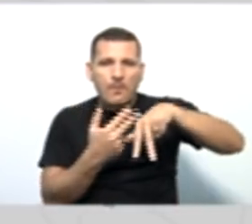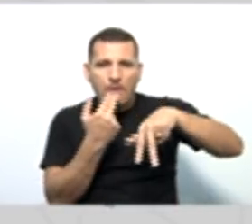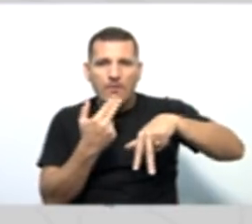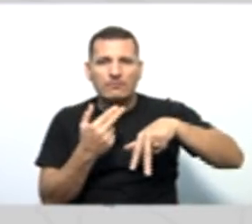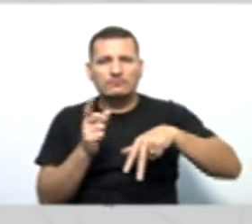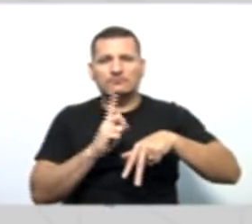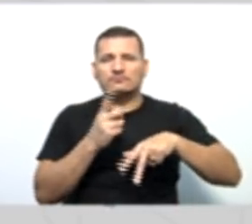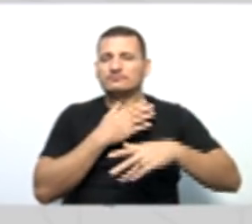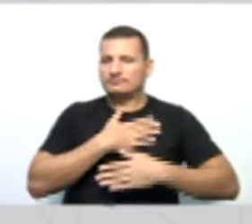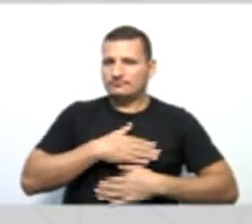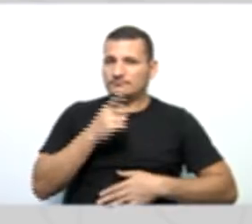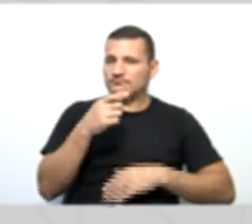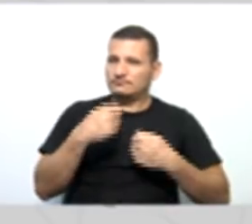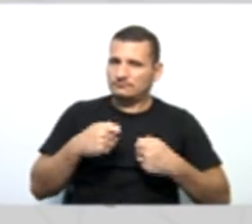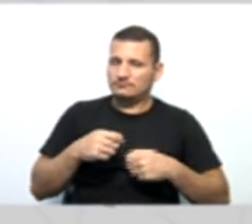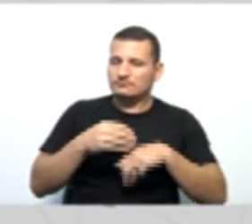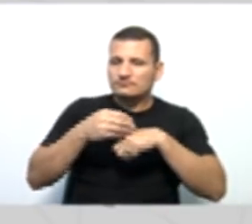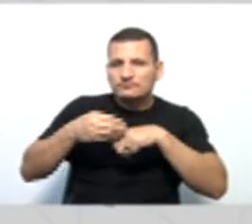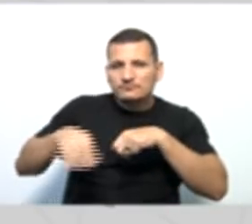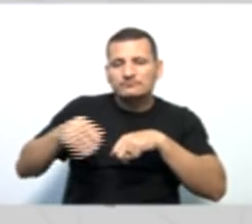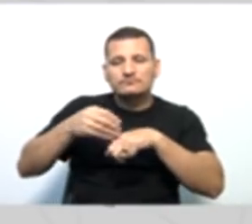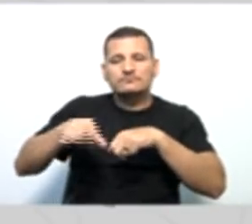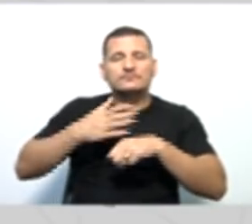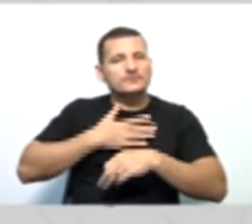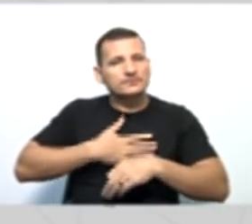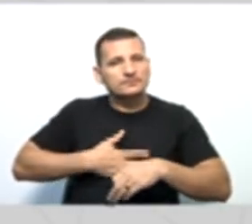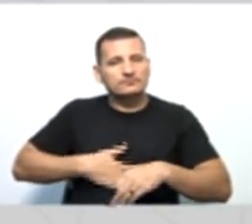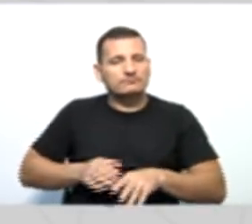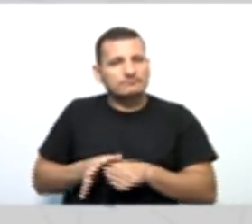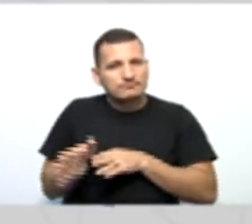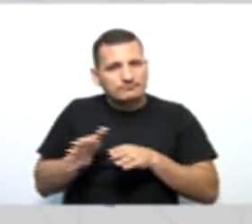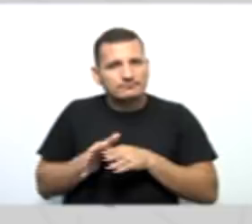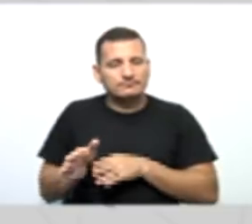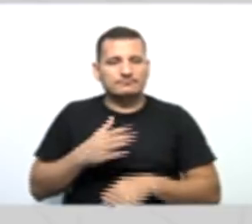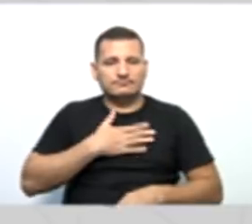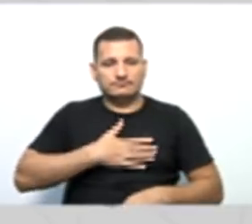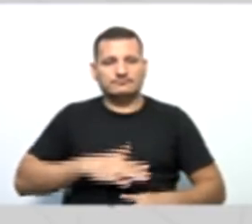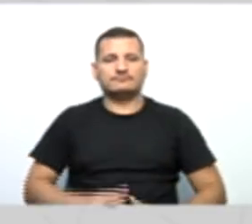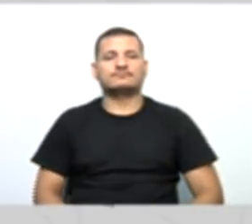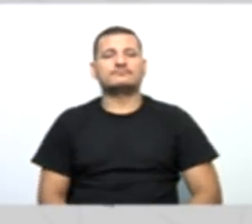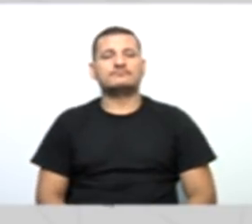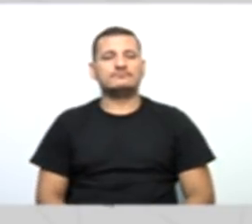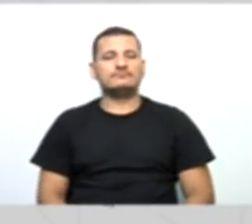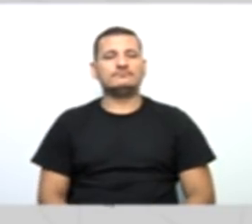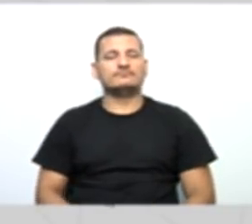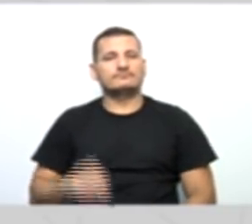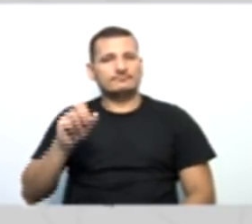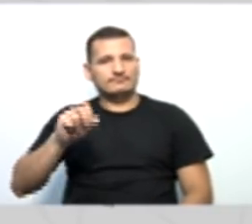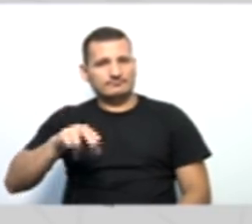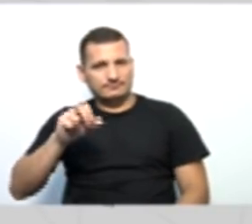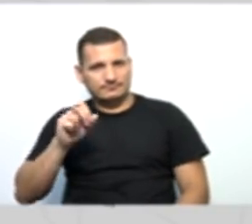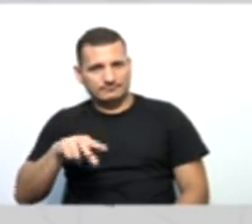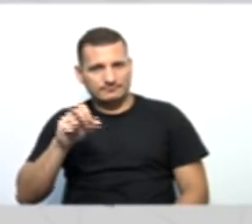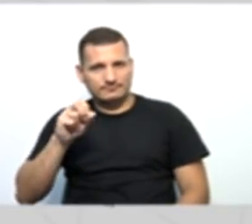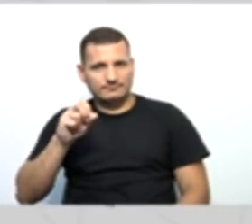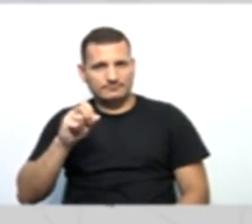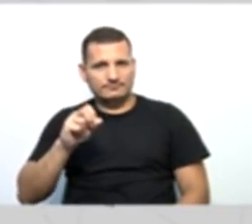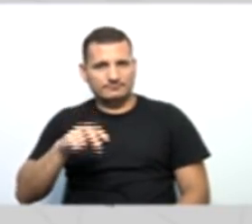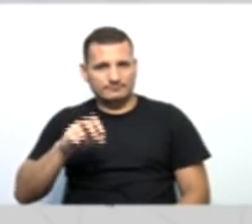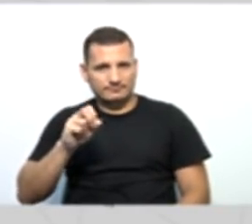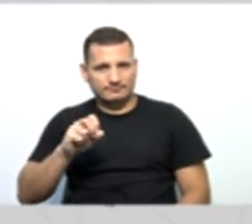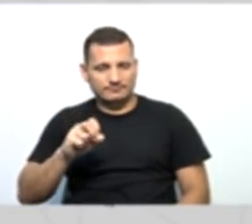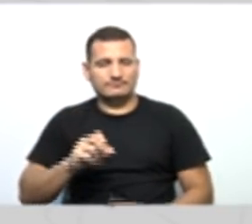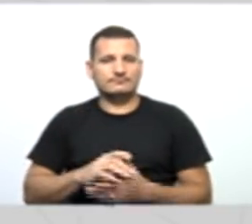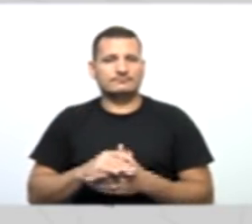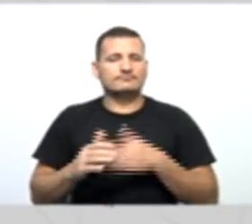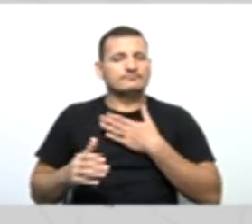que ter e precisa passar essa calma para a pessoa, ok? Falamos sobre envenenamento, intoxicação, não é? Manter a